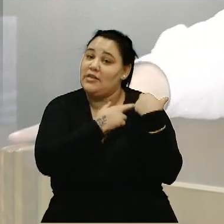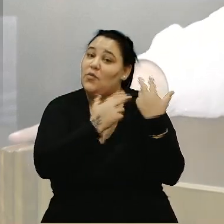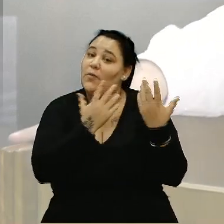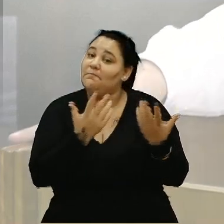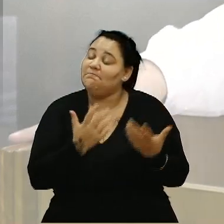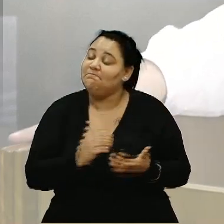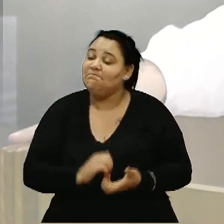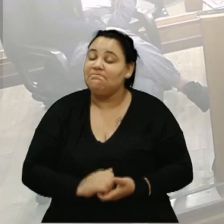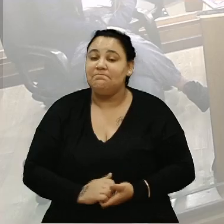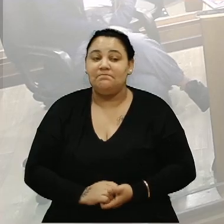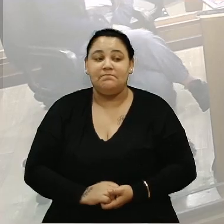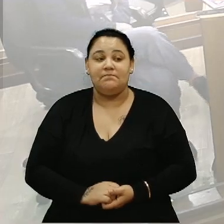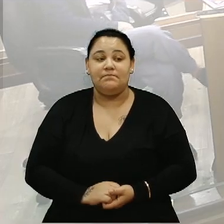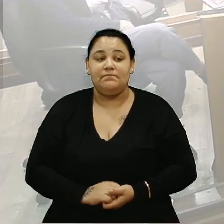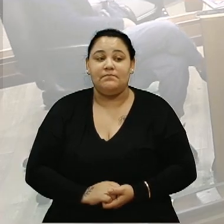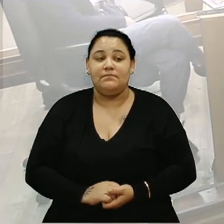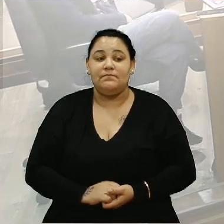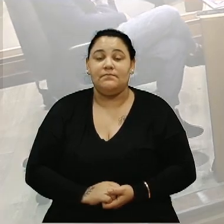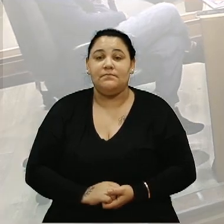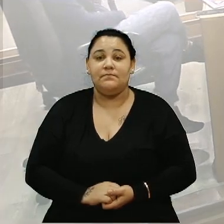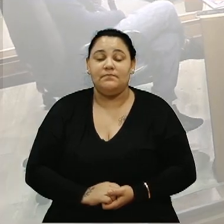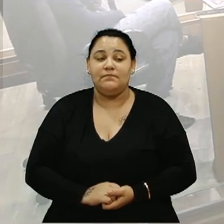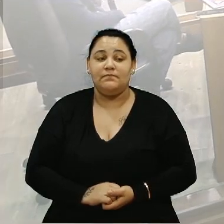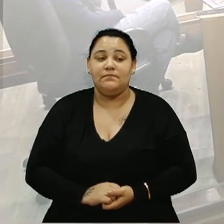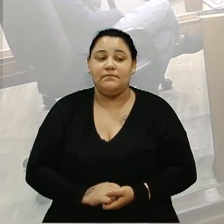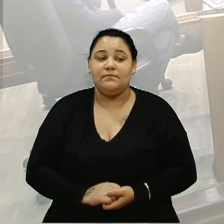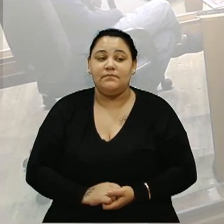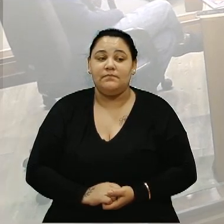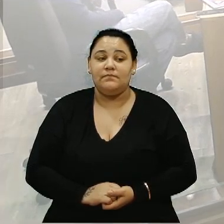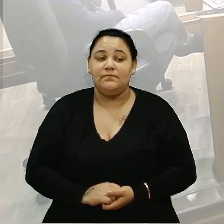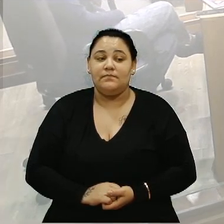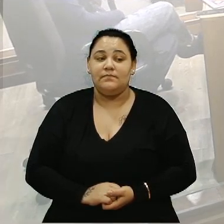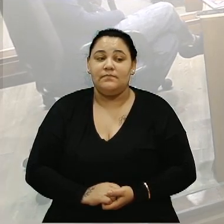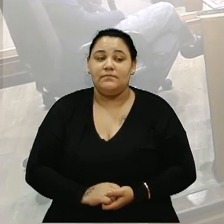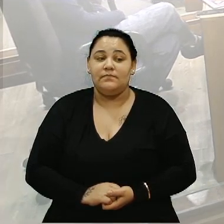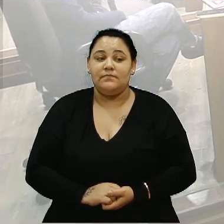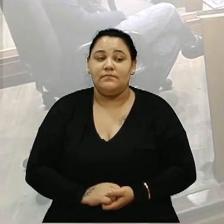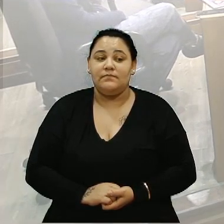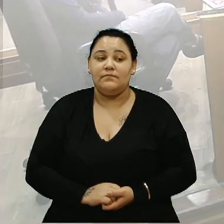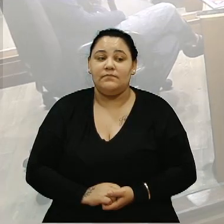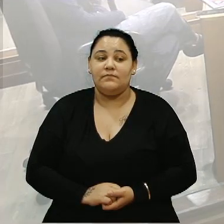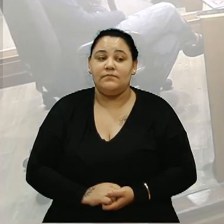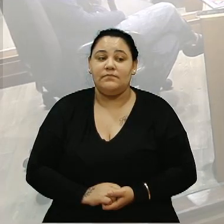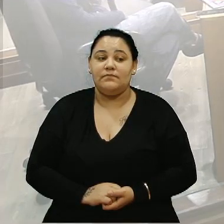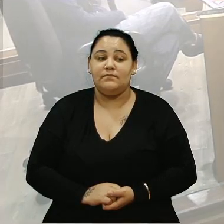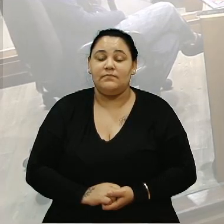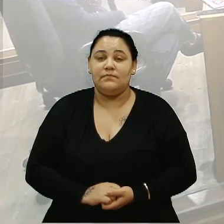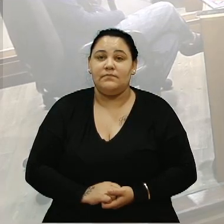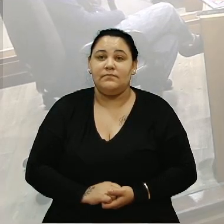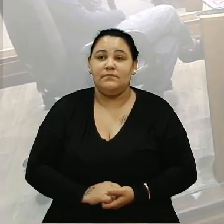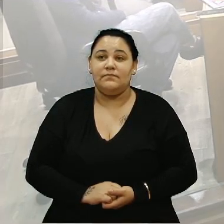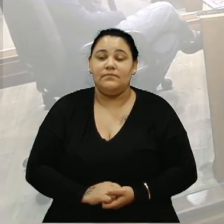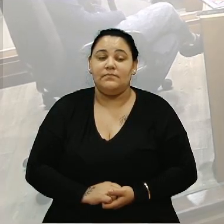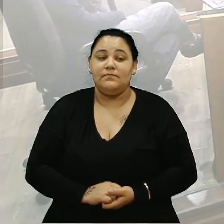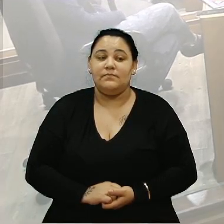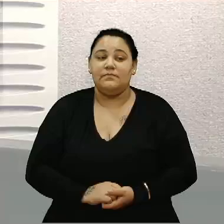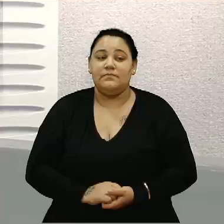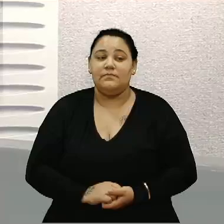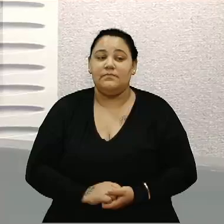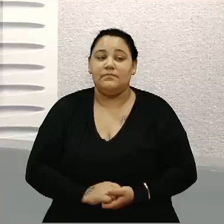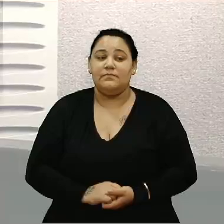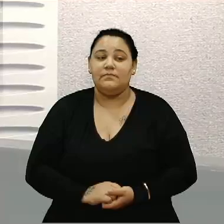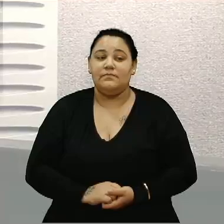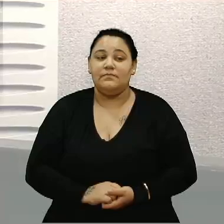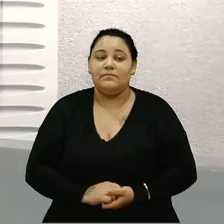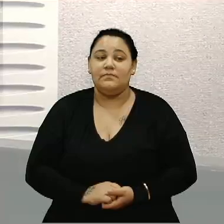parte. Vereadora, é na cidade toda, não é só lá na sua curva, não na curva do Chaco,